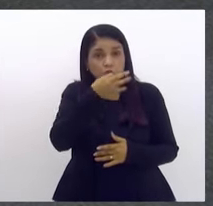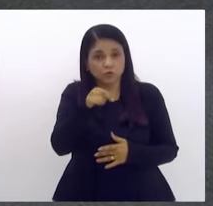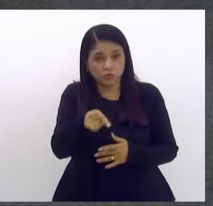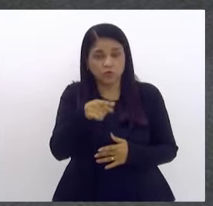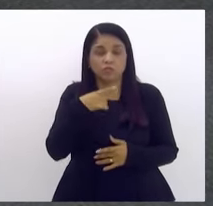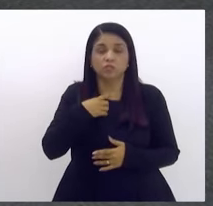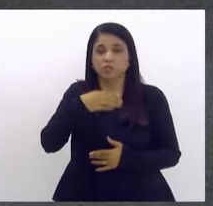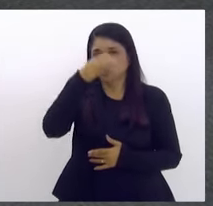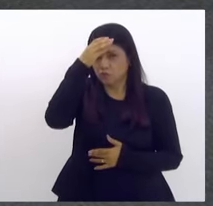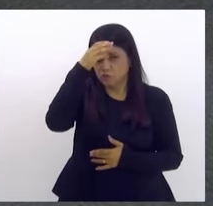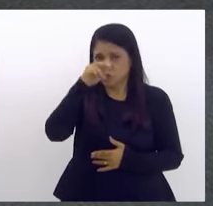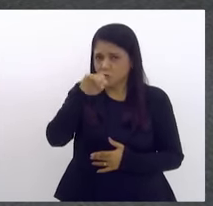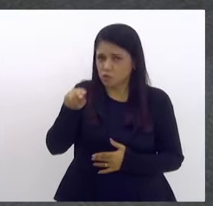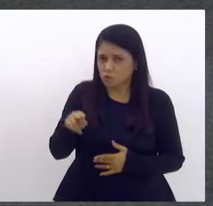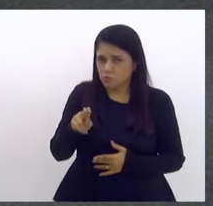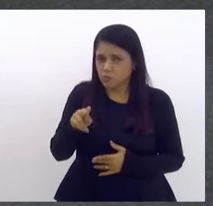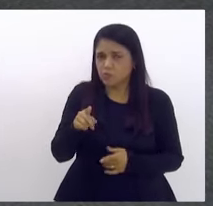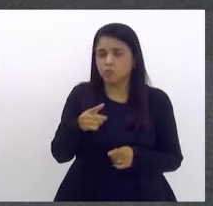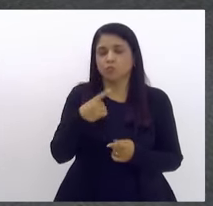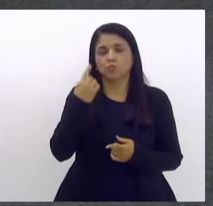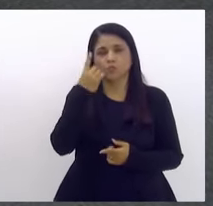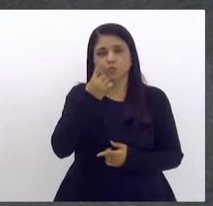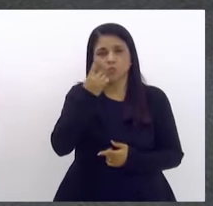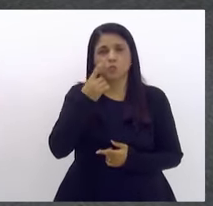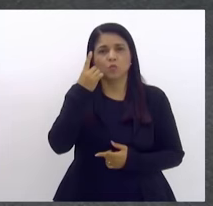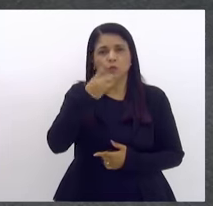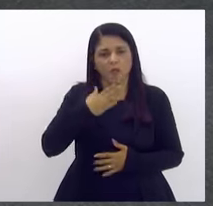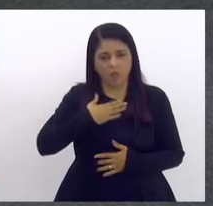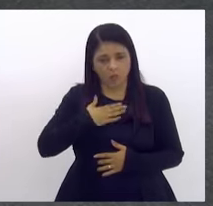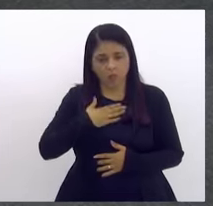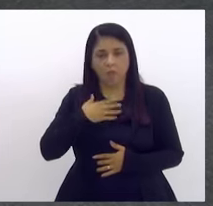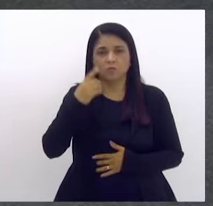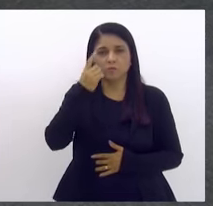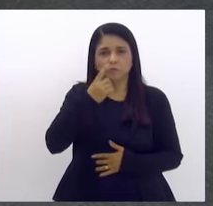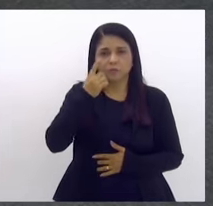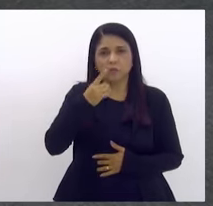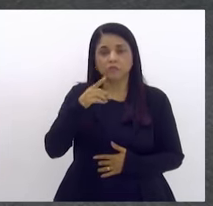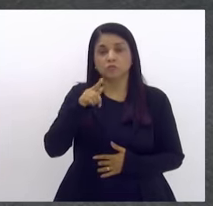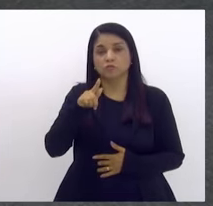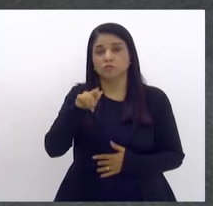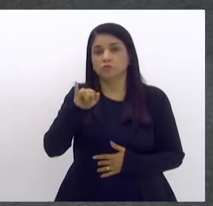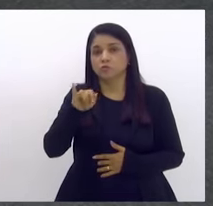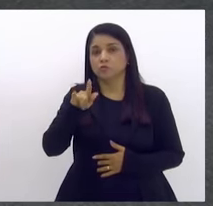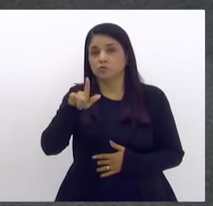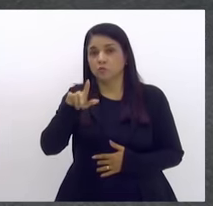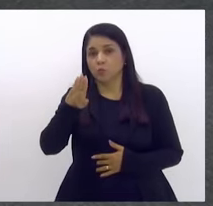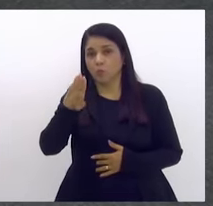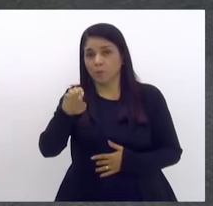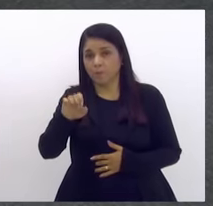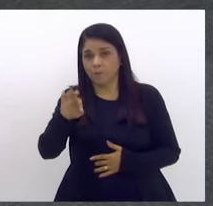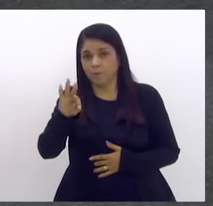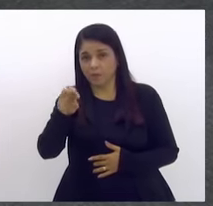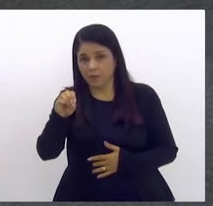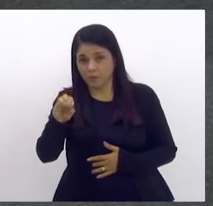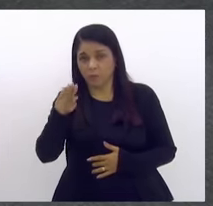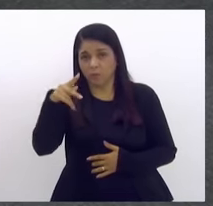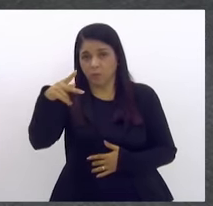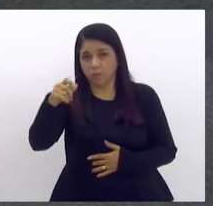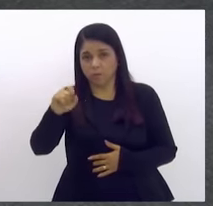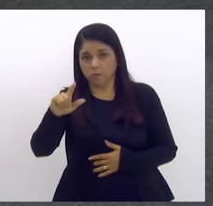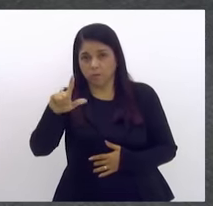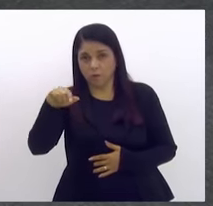deputada Tia Ju, eu, o deputado Gilberto Palmares, é que a gente promova uma mesa de debate,